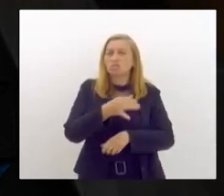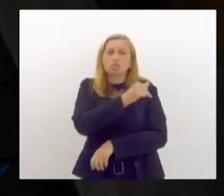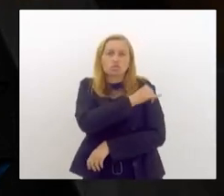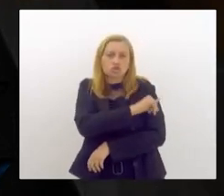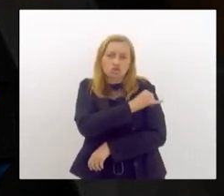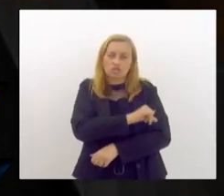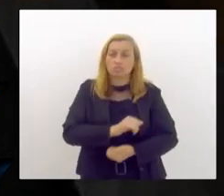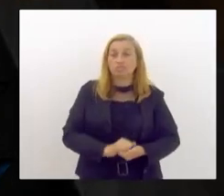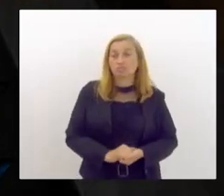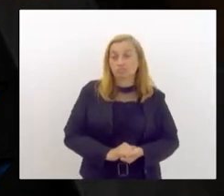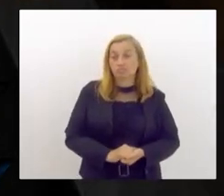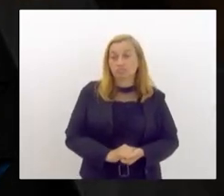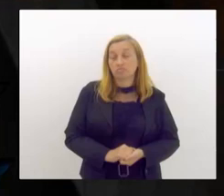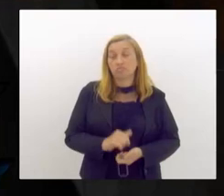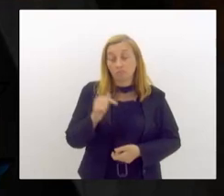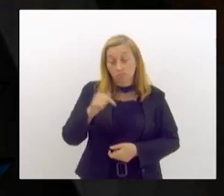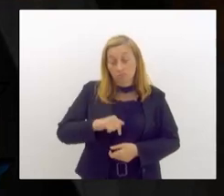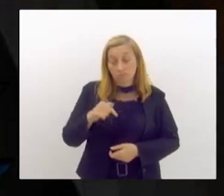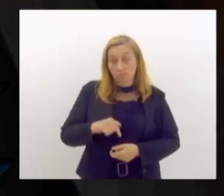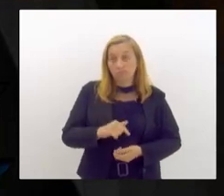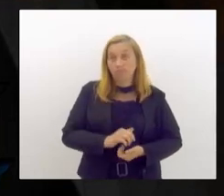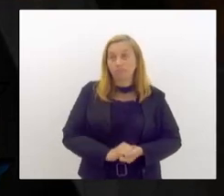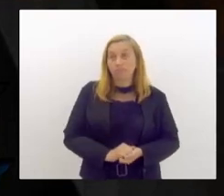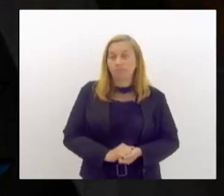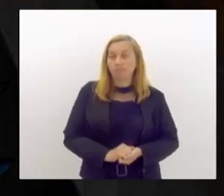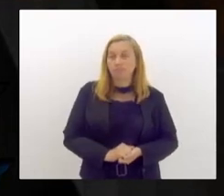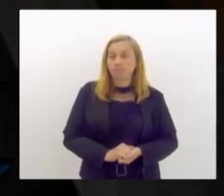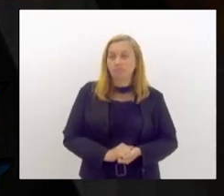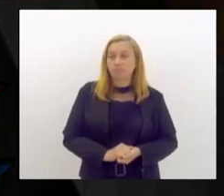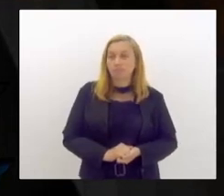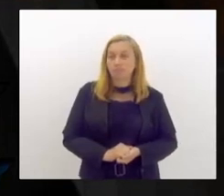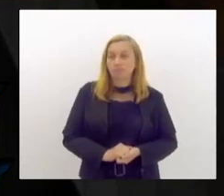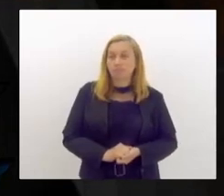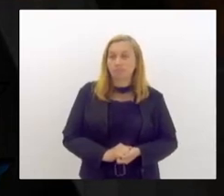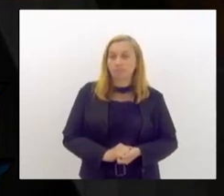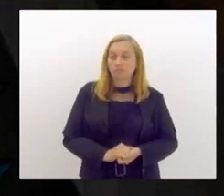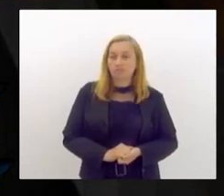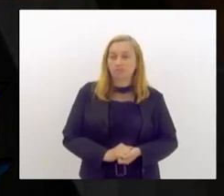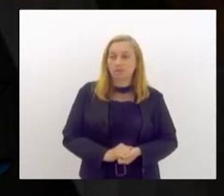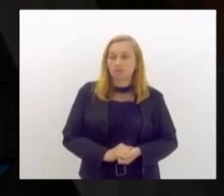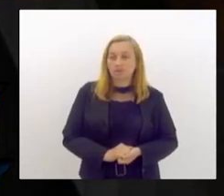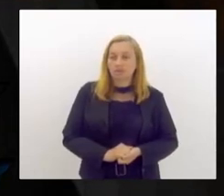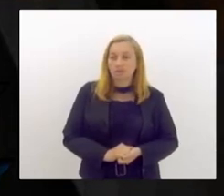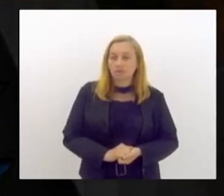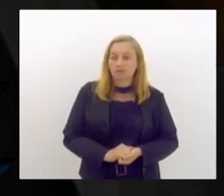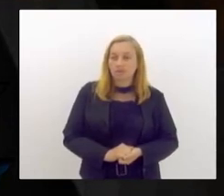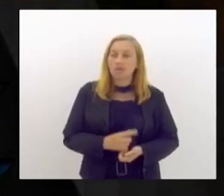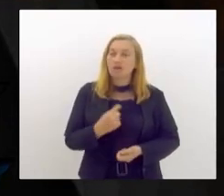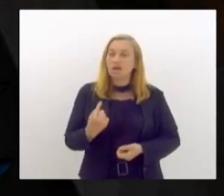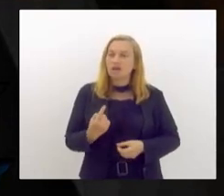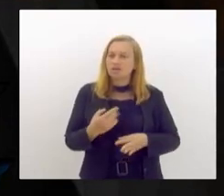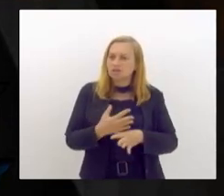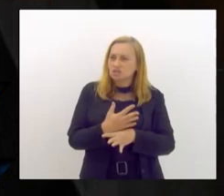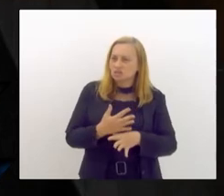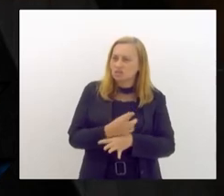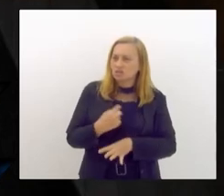Janeiro, inclusive aqui na capital. As nossas